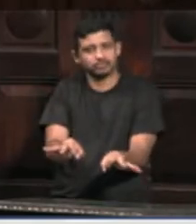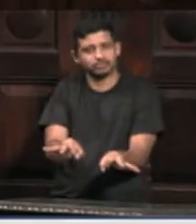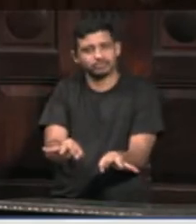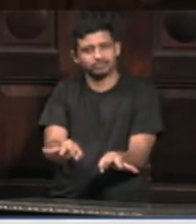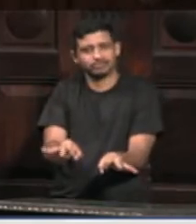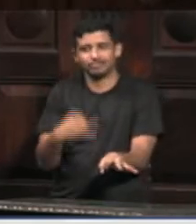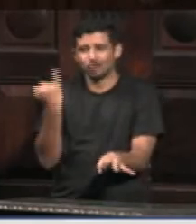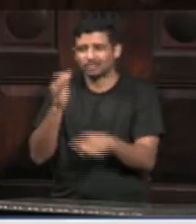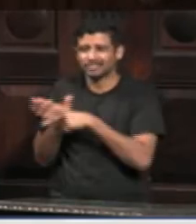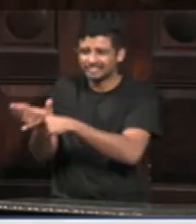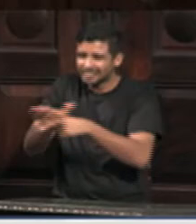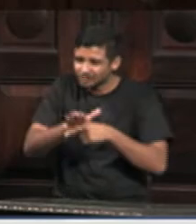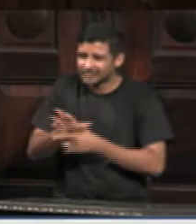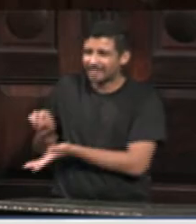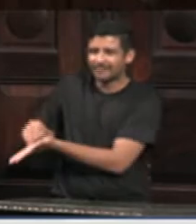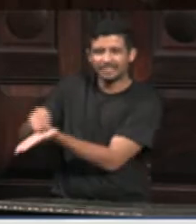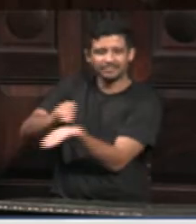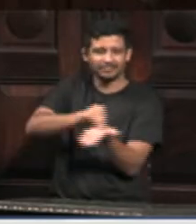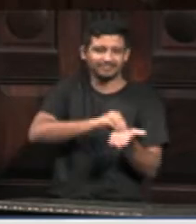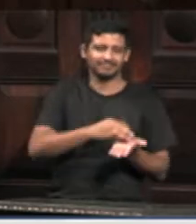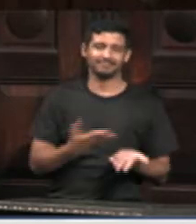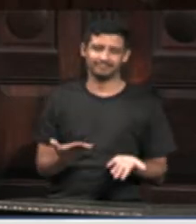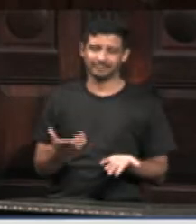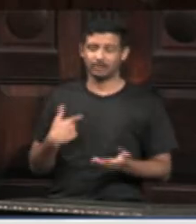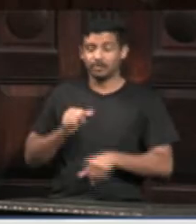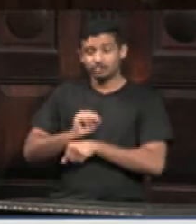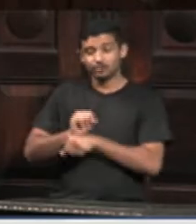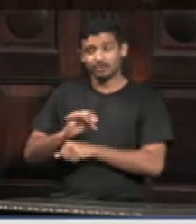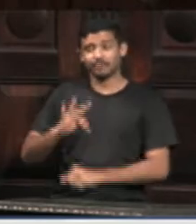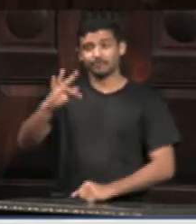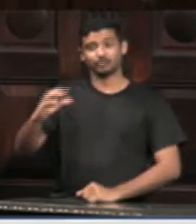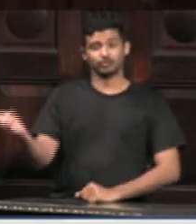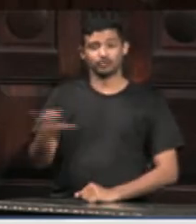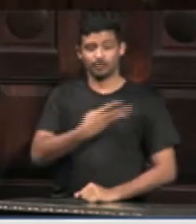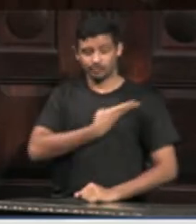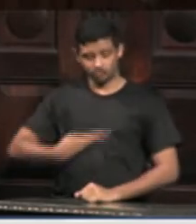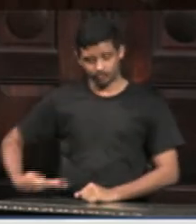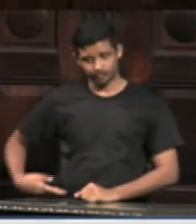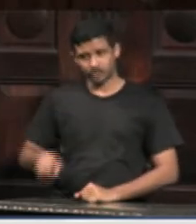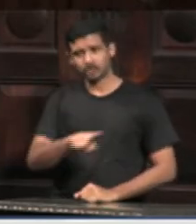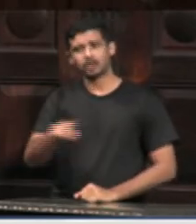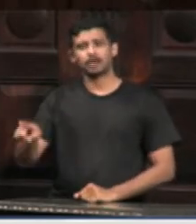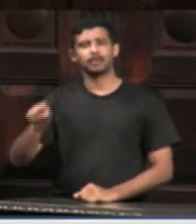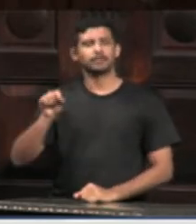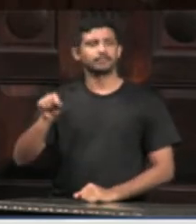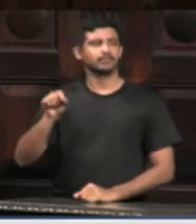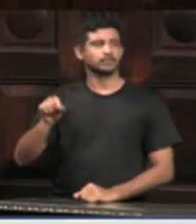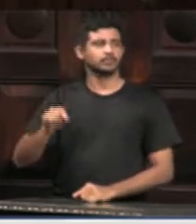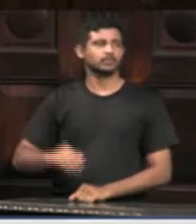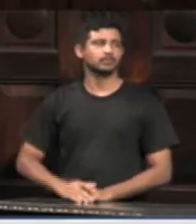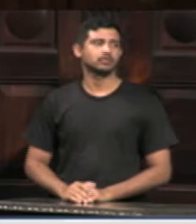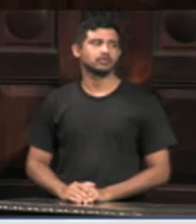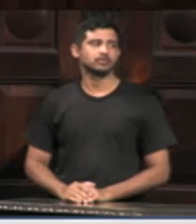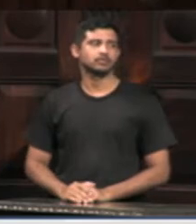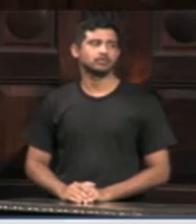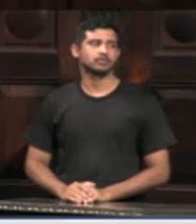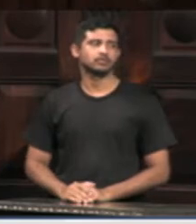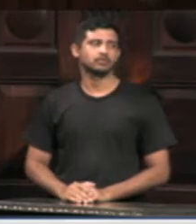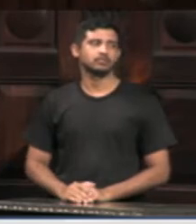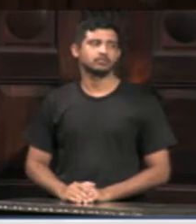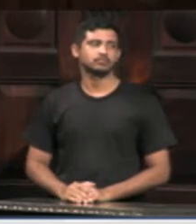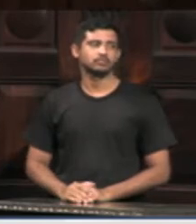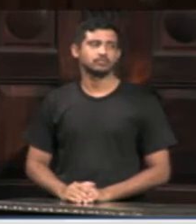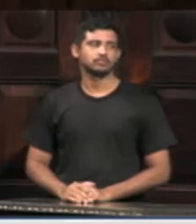Espero que o próximo governo não seja um governo de neófitos, isto